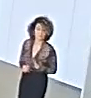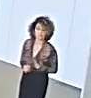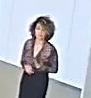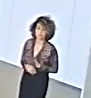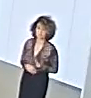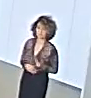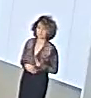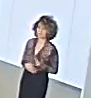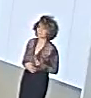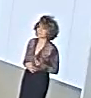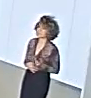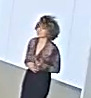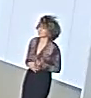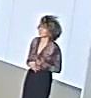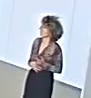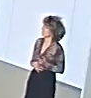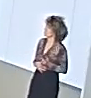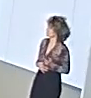da educação.